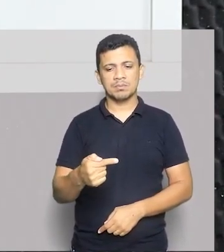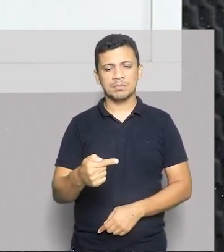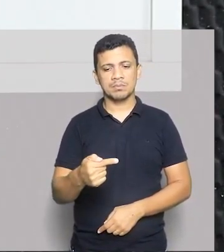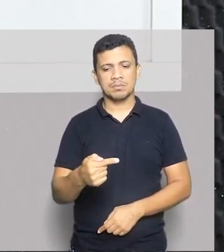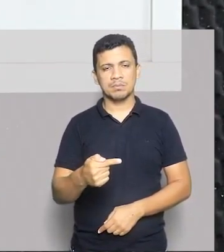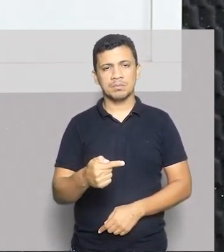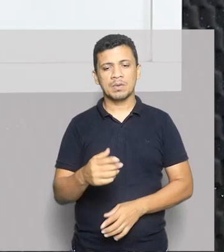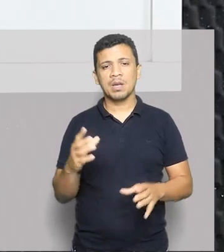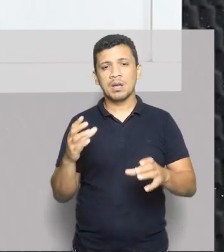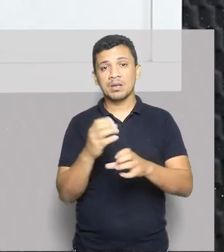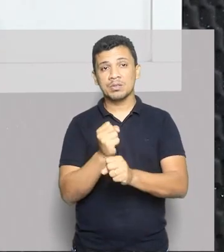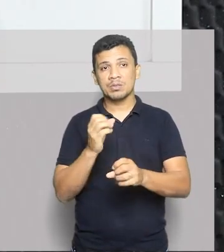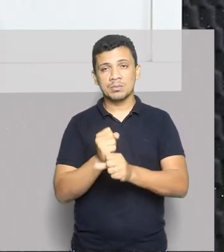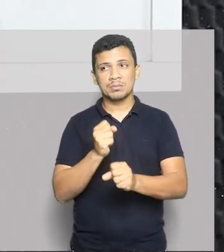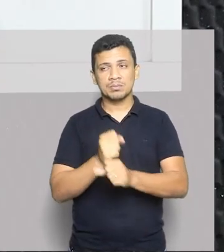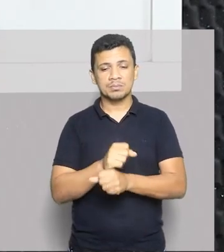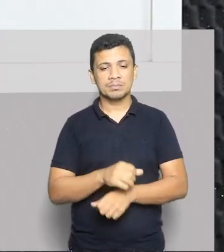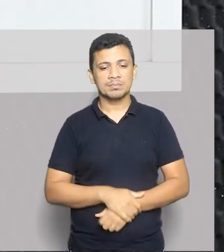certo? Então vamos somar aqui